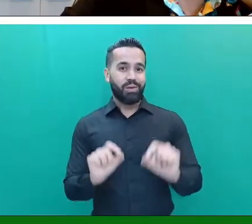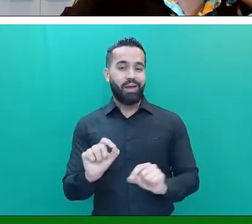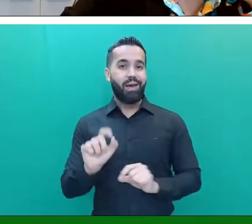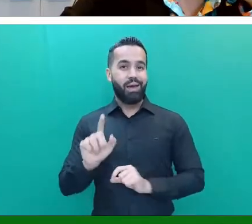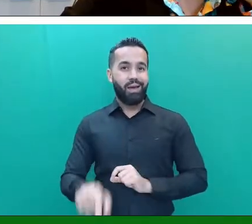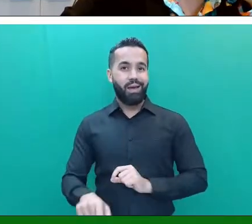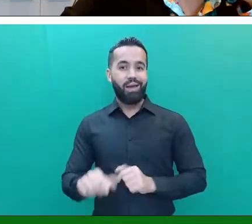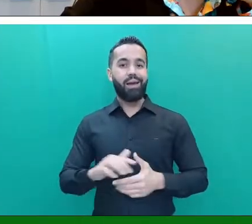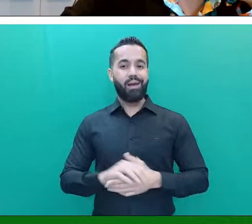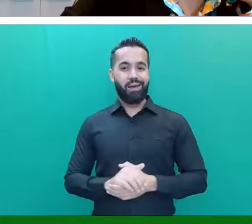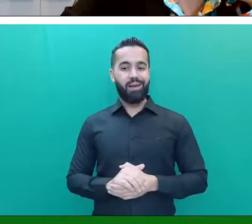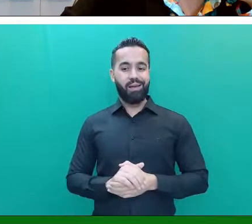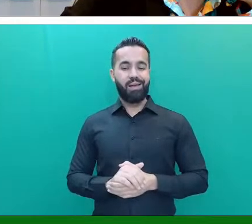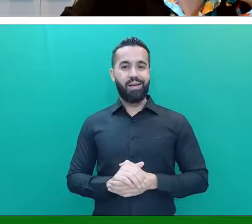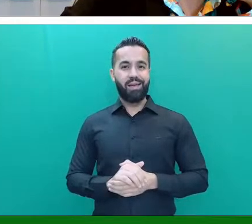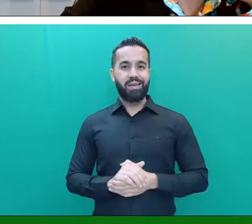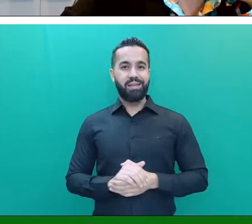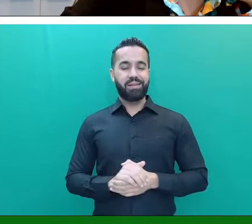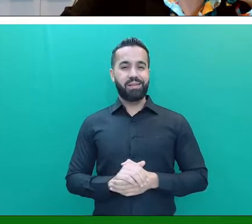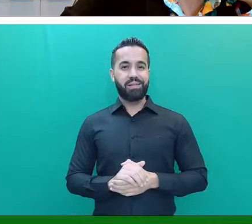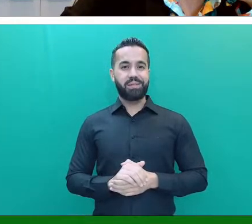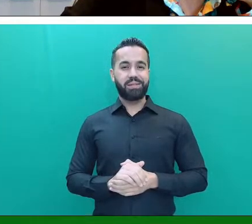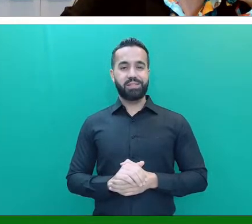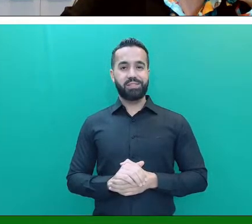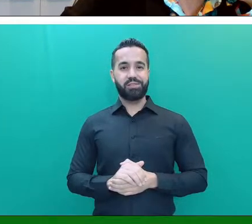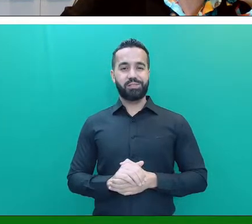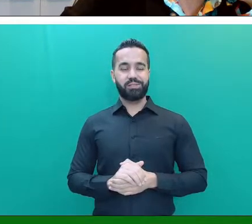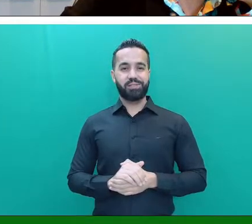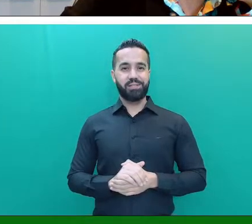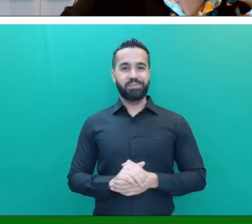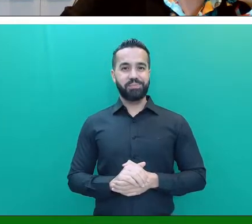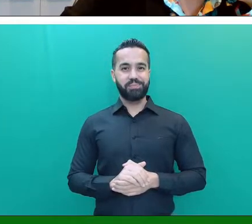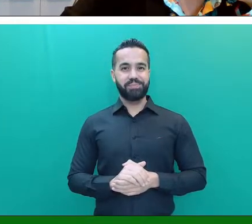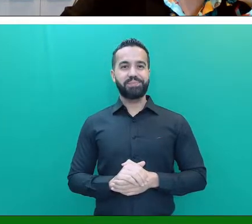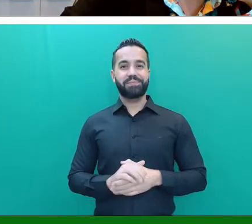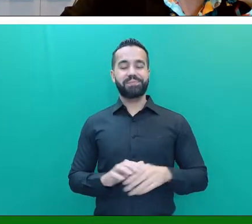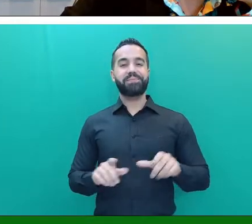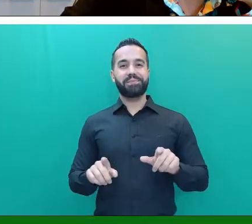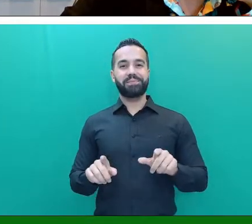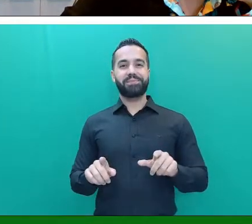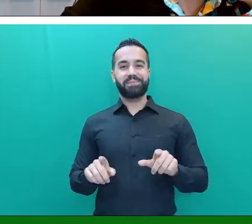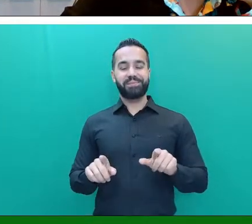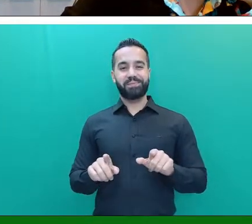também pela própria SEBRAE, com um tipo de